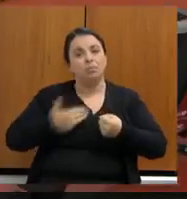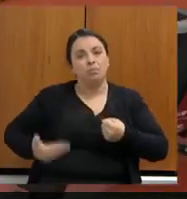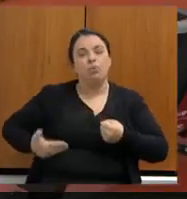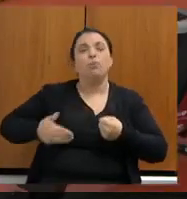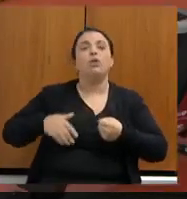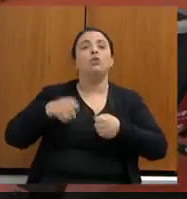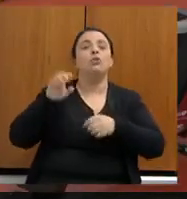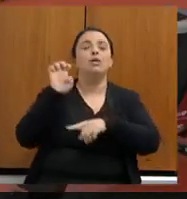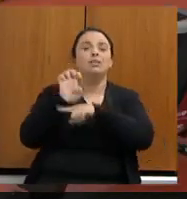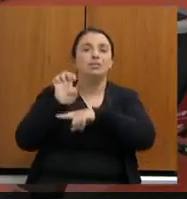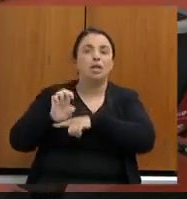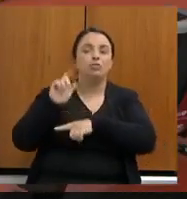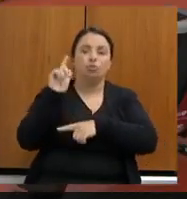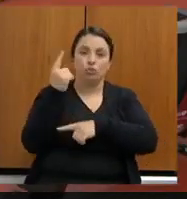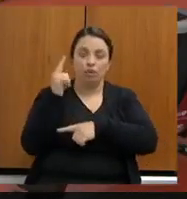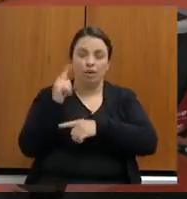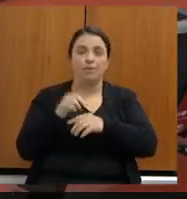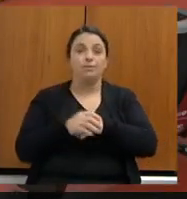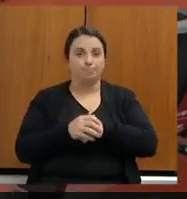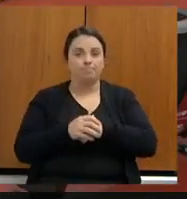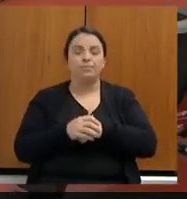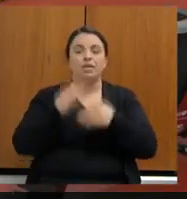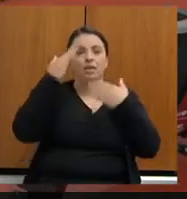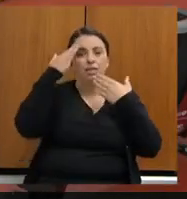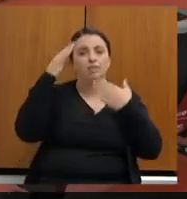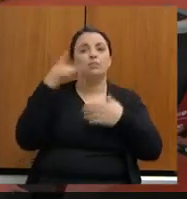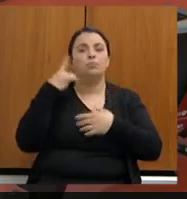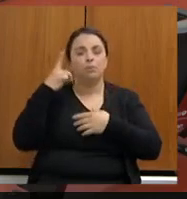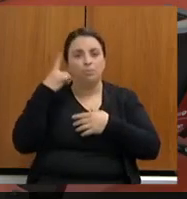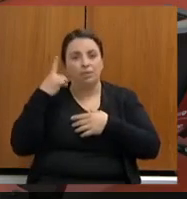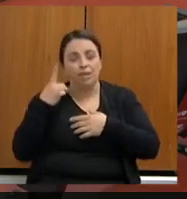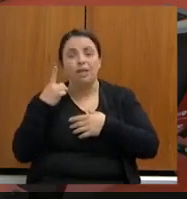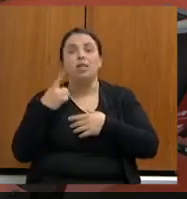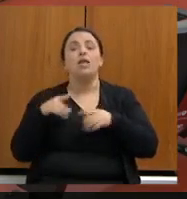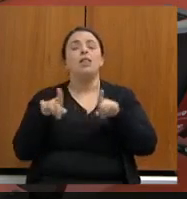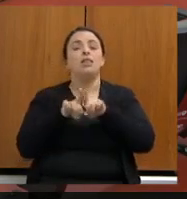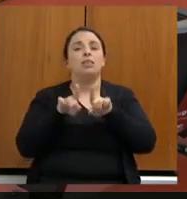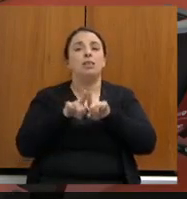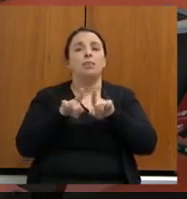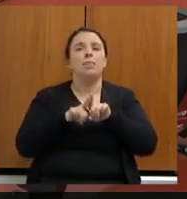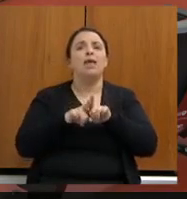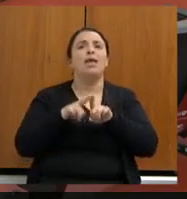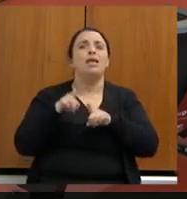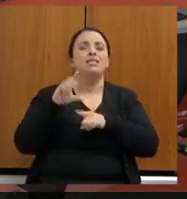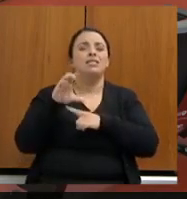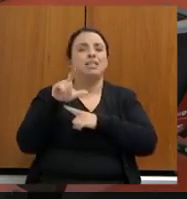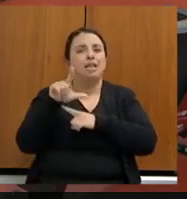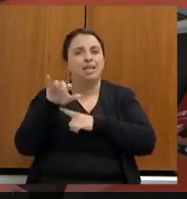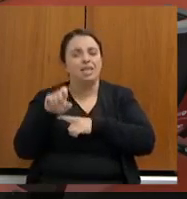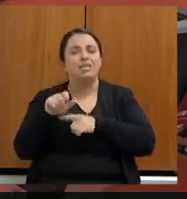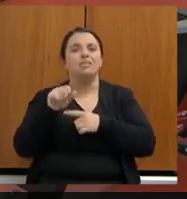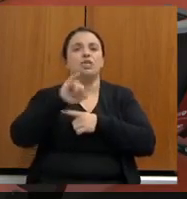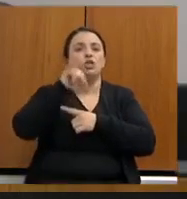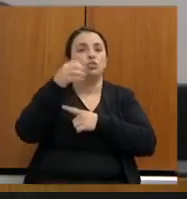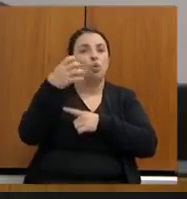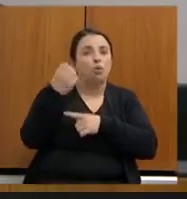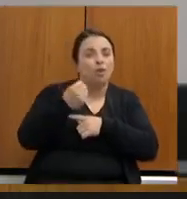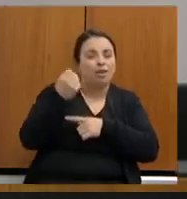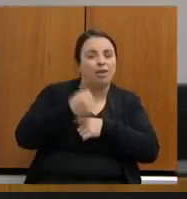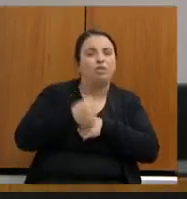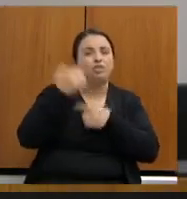GO nós temos a deputado Bruno em que agradecemos a presença deles deputada serys a viola Deputado João Leite